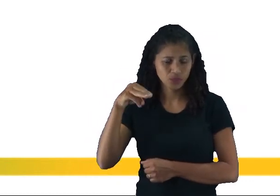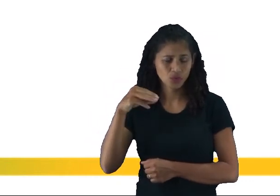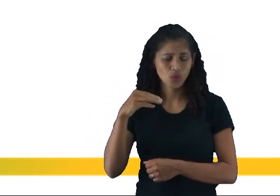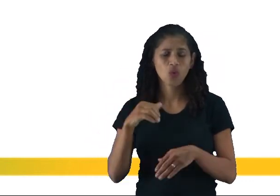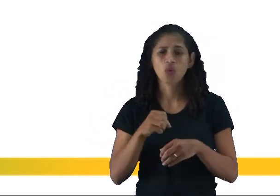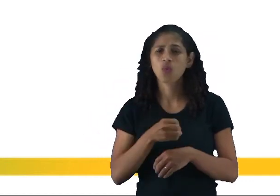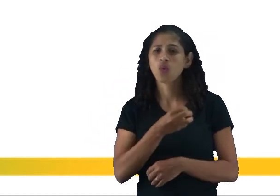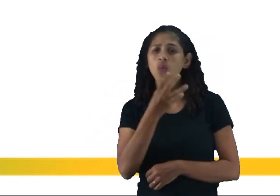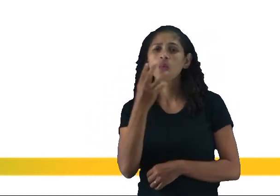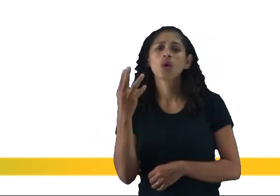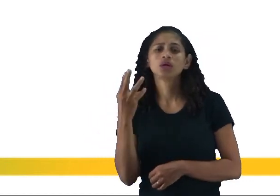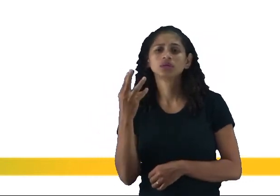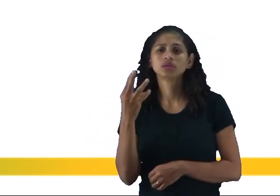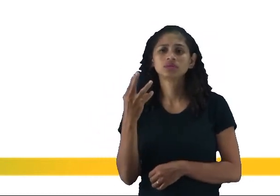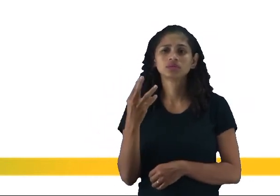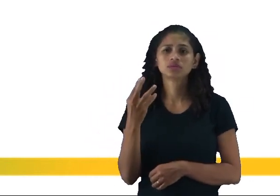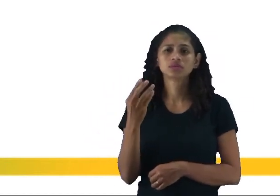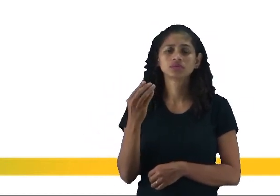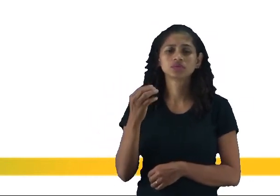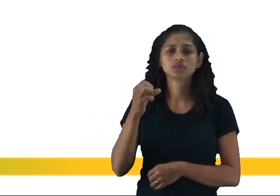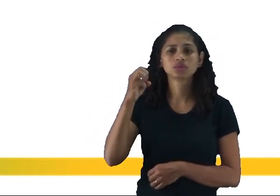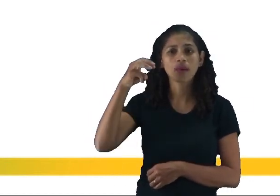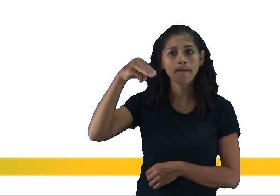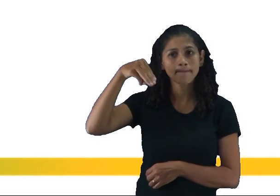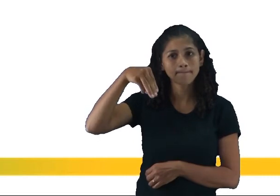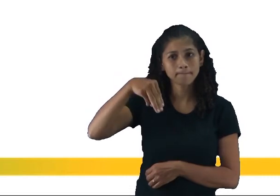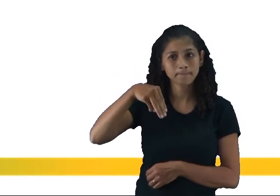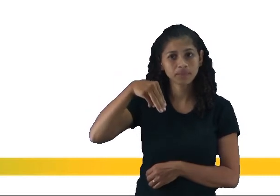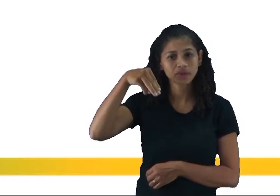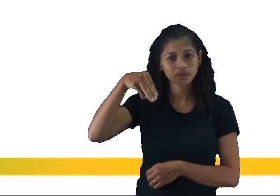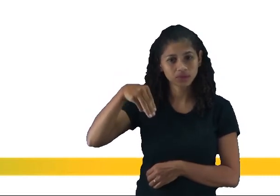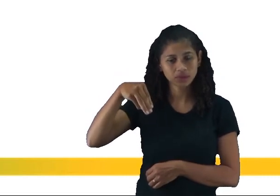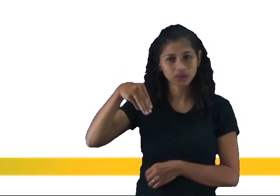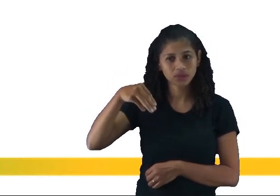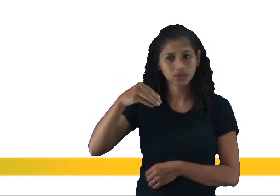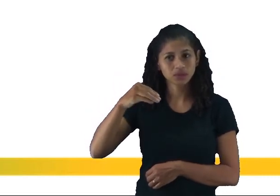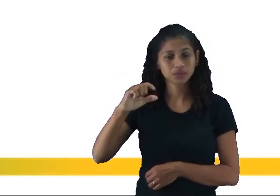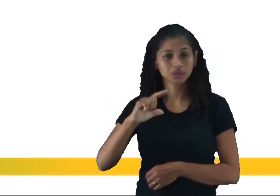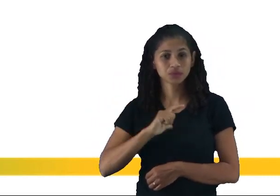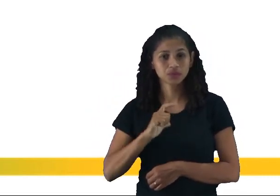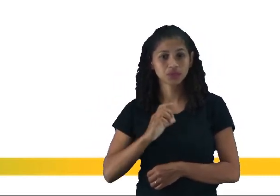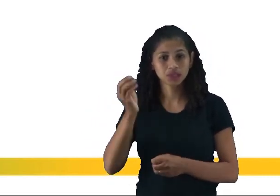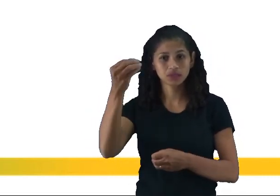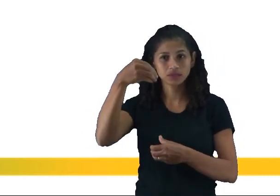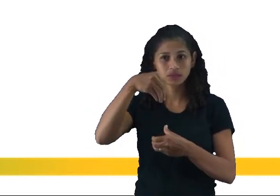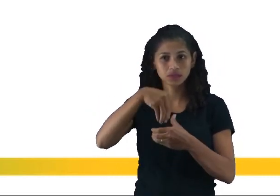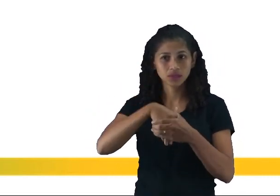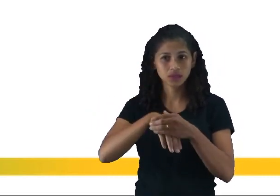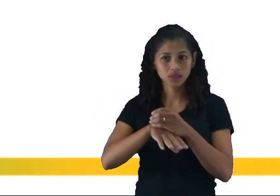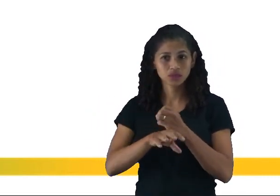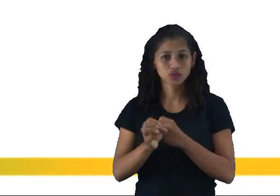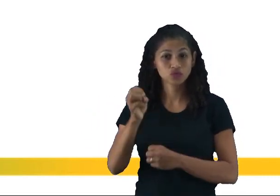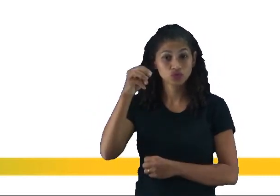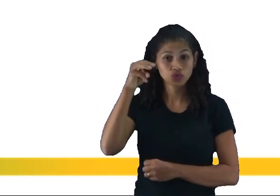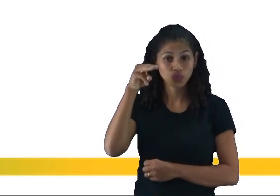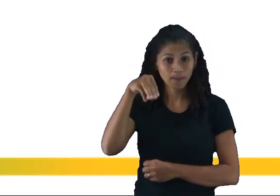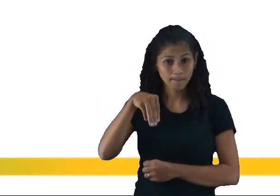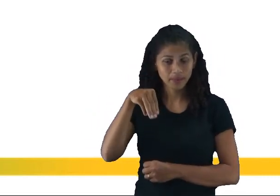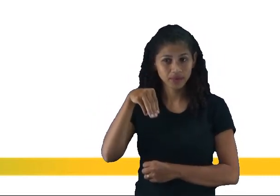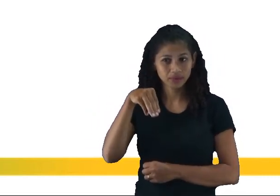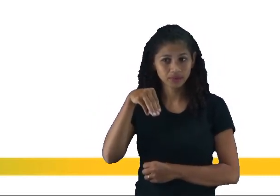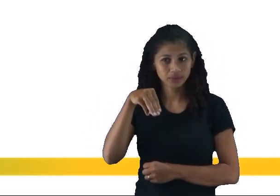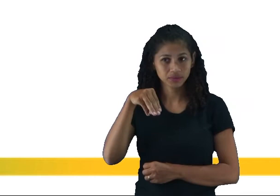um metro. Nós podemos fazer da mesma forma. Coloco o número 1 ali na letra M, que significa